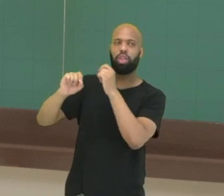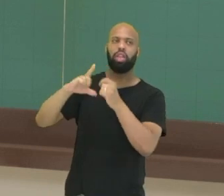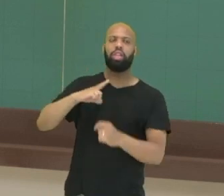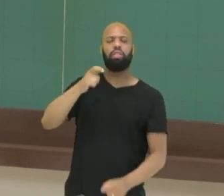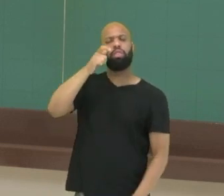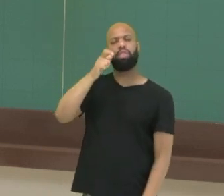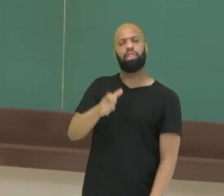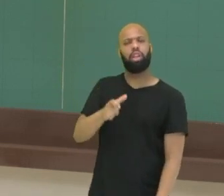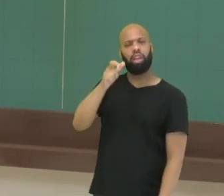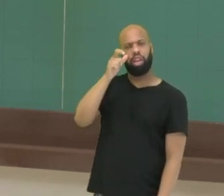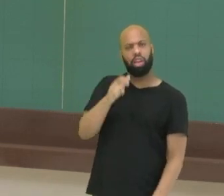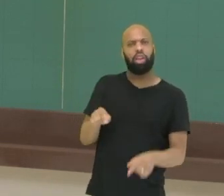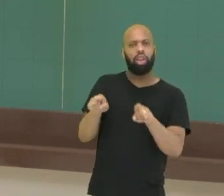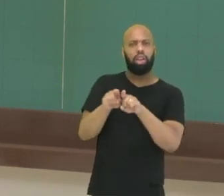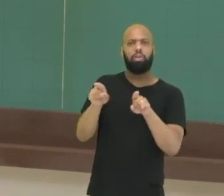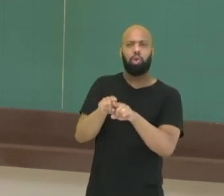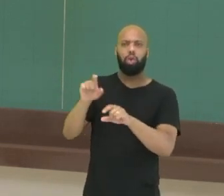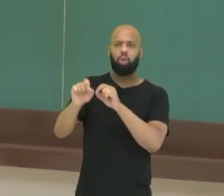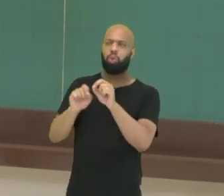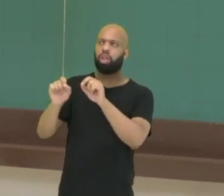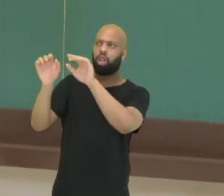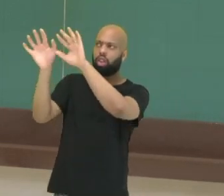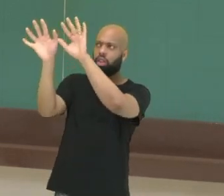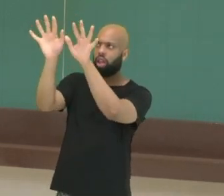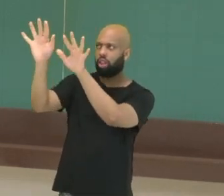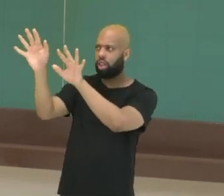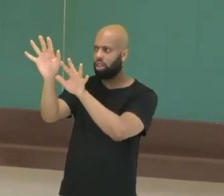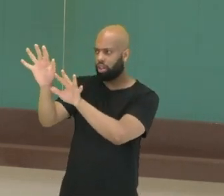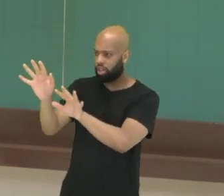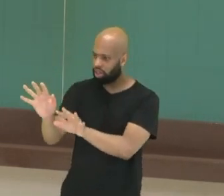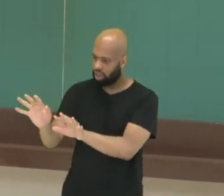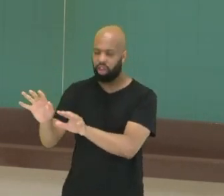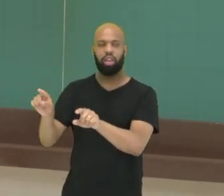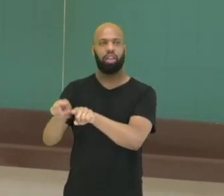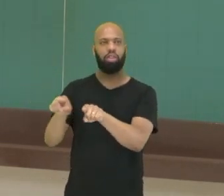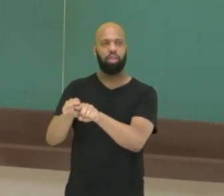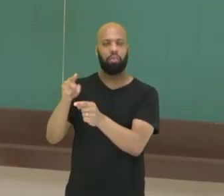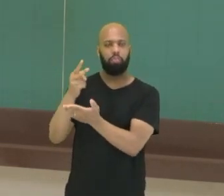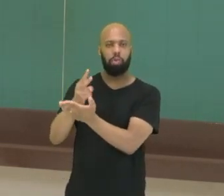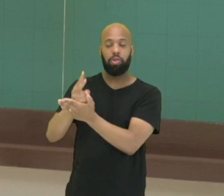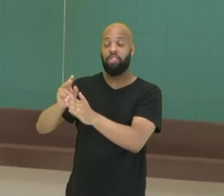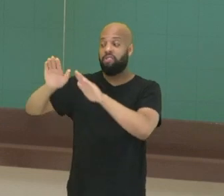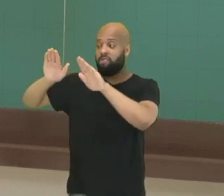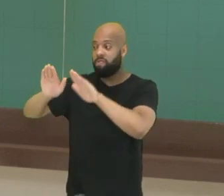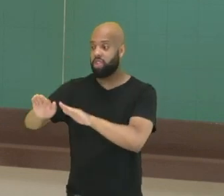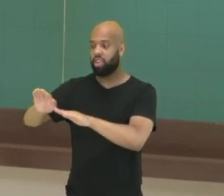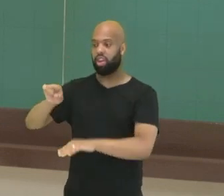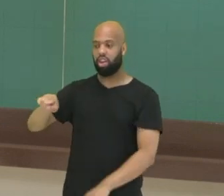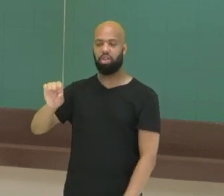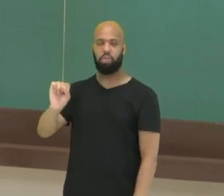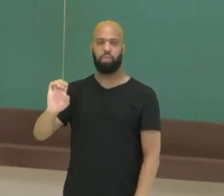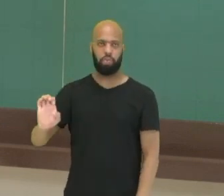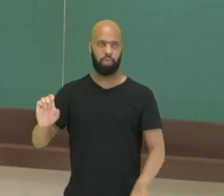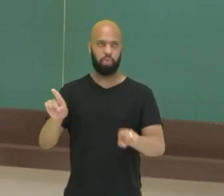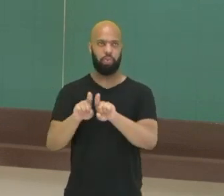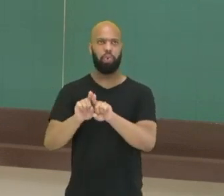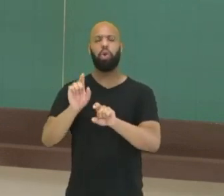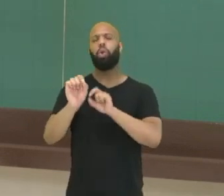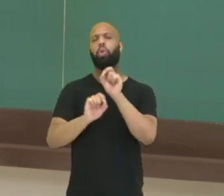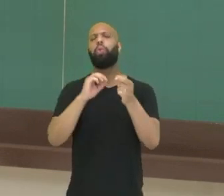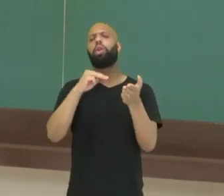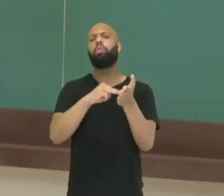o interesse também de ocupar de forma mais permanente, né, a região Sudeste. Quais foram